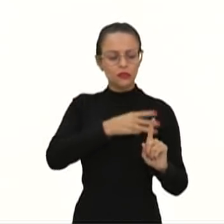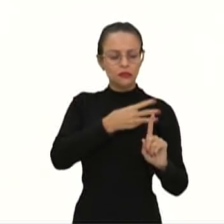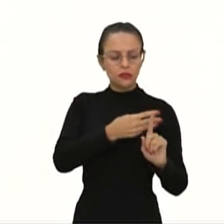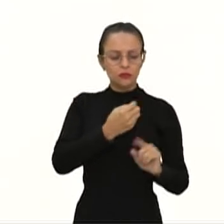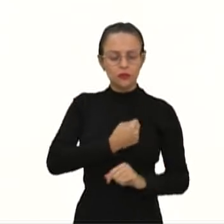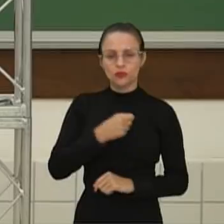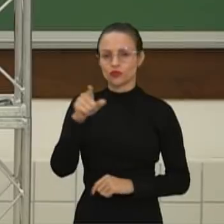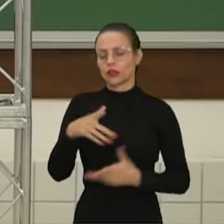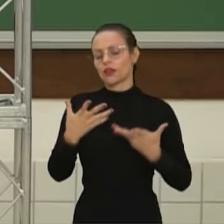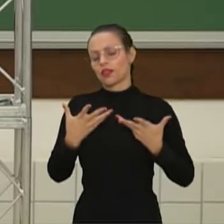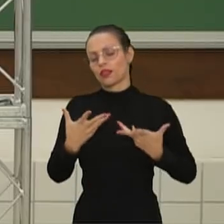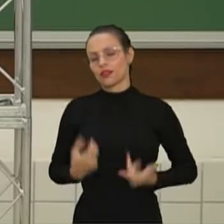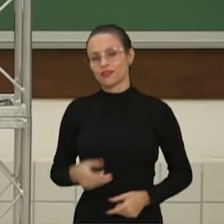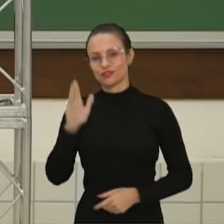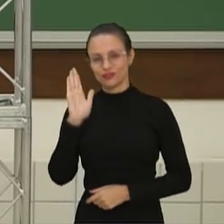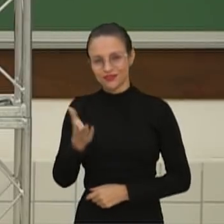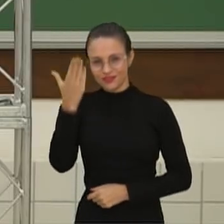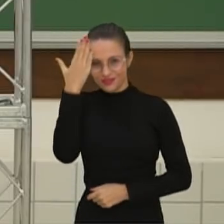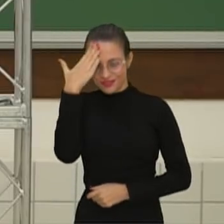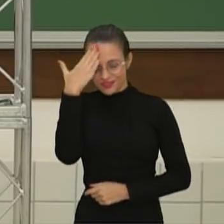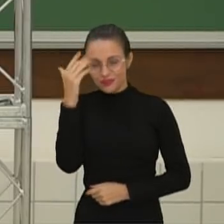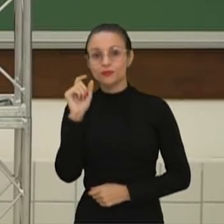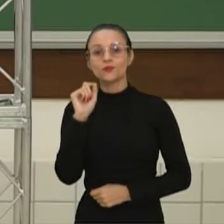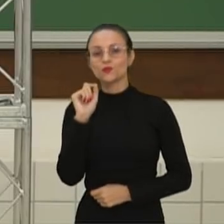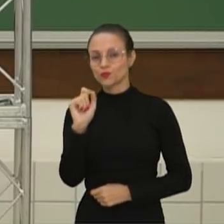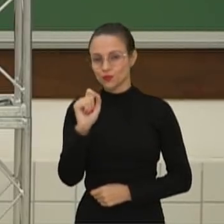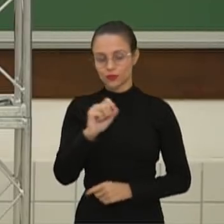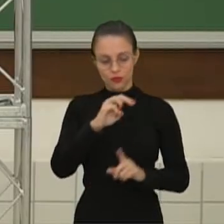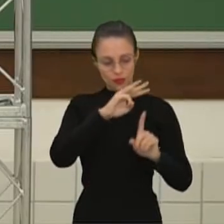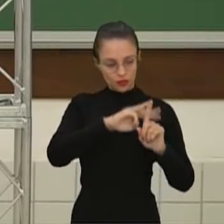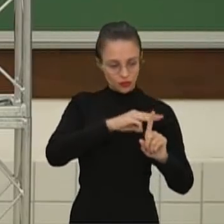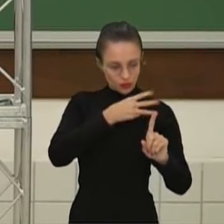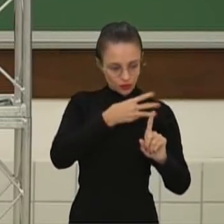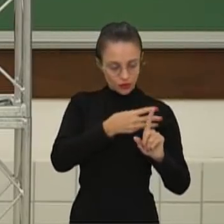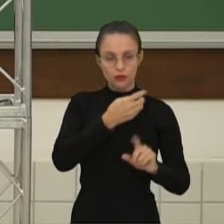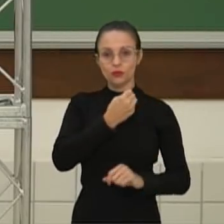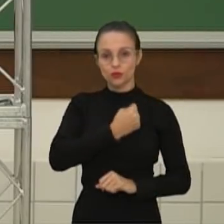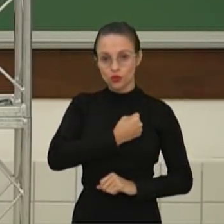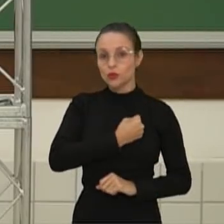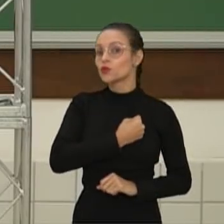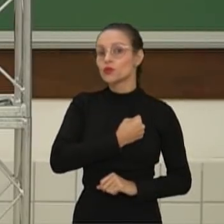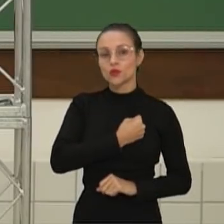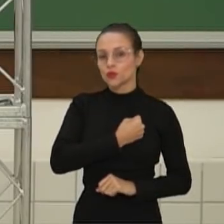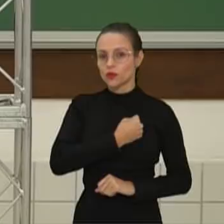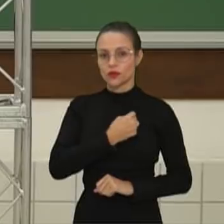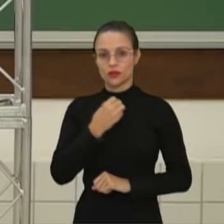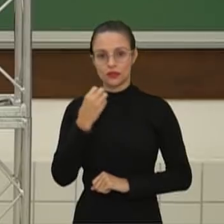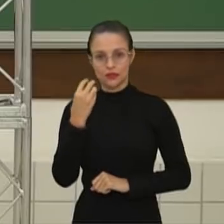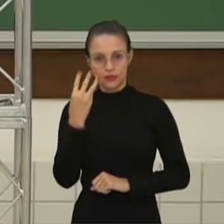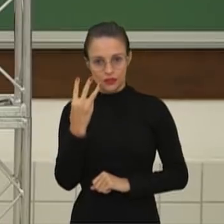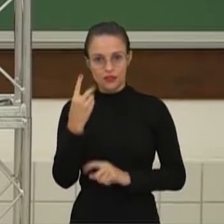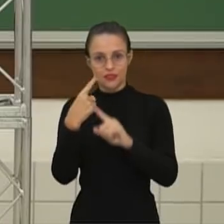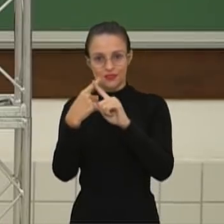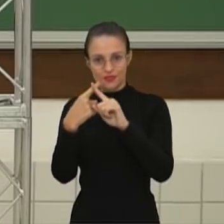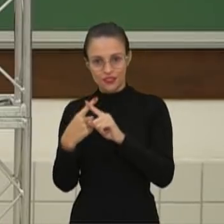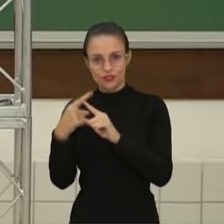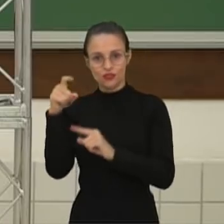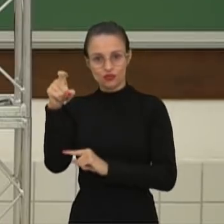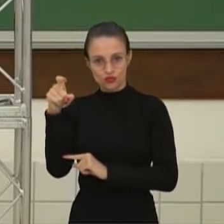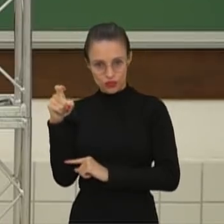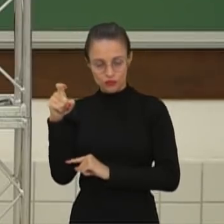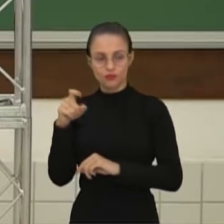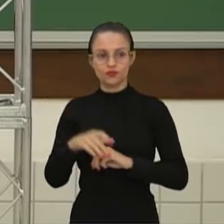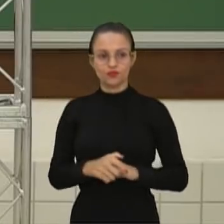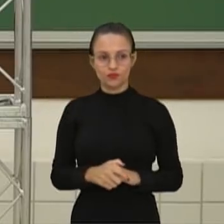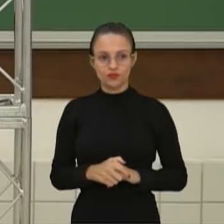de saber o que é um triplo de um número? Se não, anotem aí do ladinho. 3 vezes o x, se a gente não sabe o